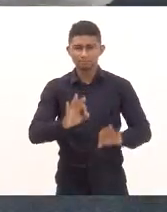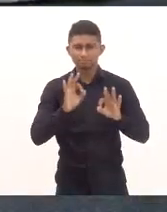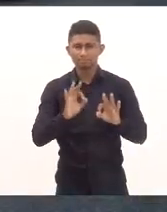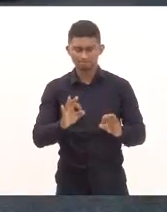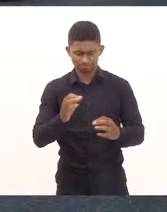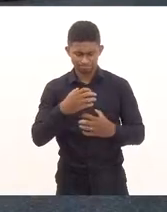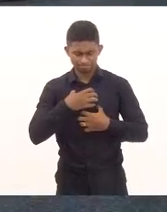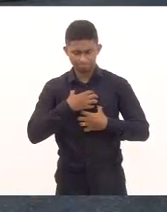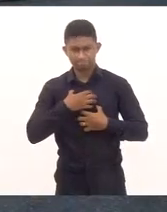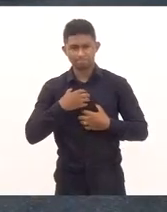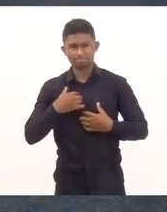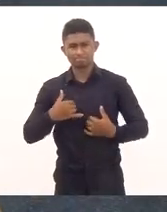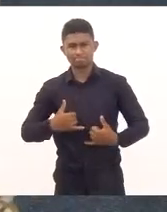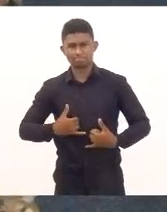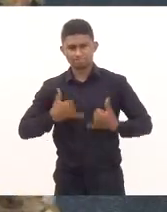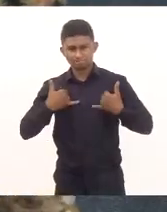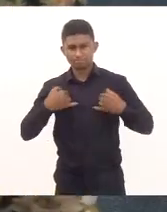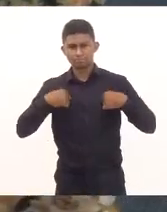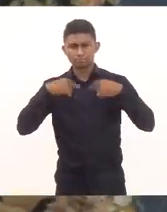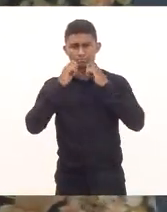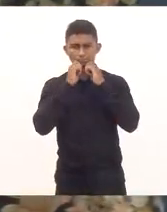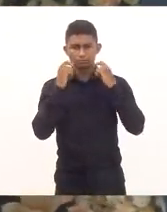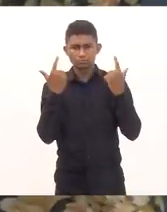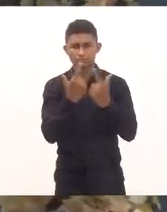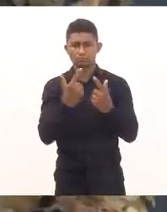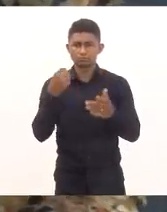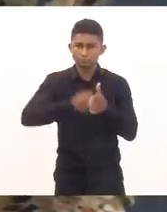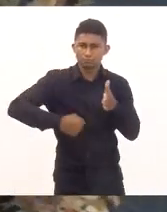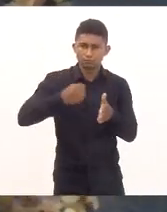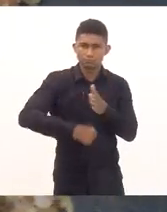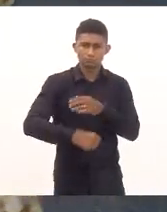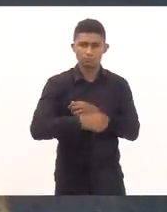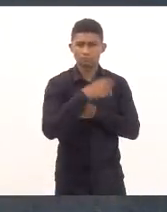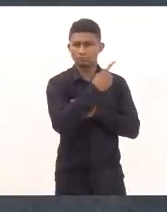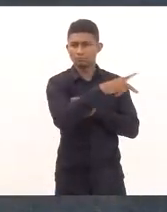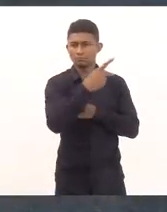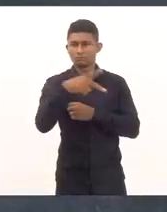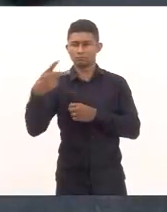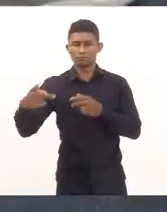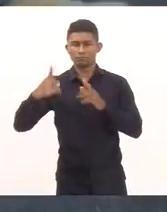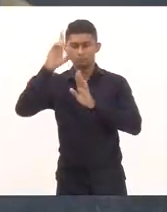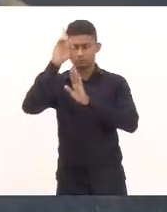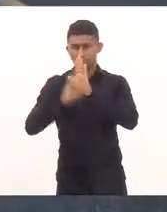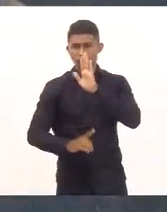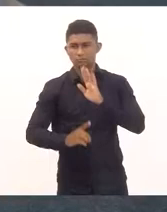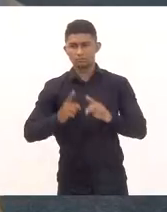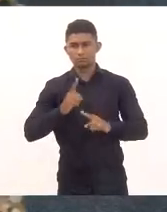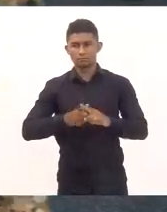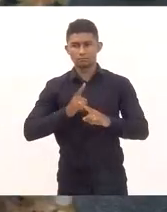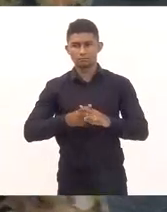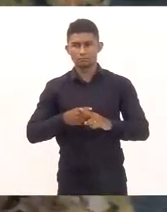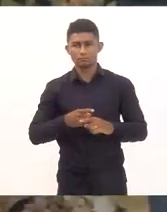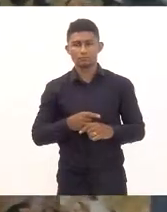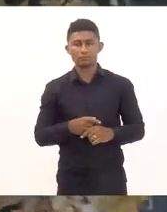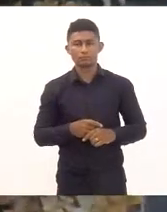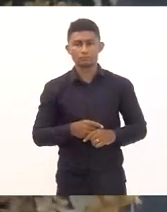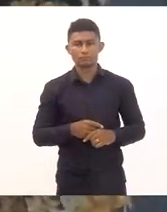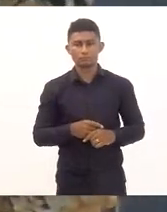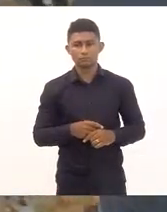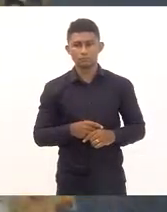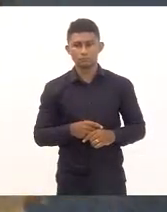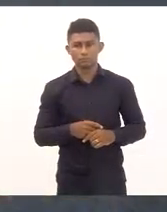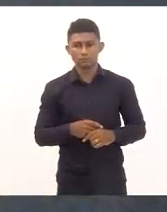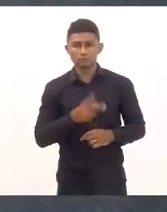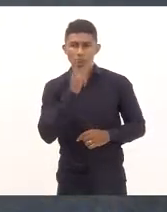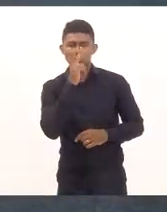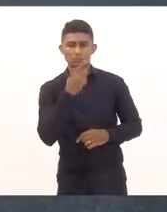de estar na Assembleia Legislativa lutando pelos direitos de vocês. Porque é muito cômodo estar atrás de uma